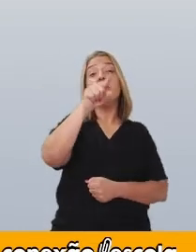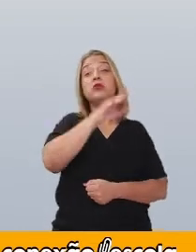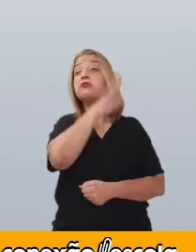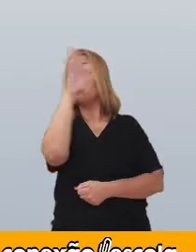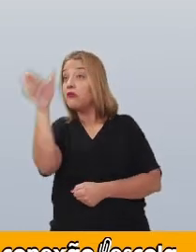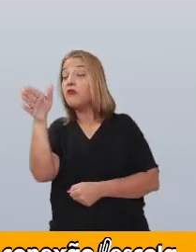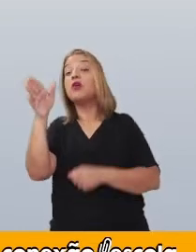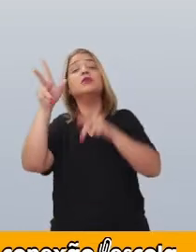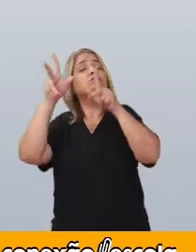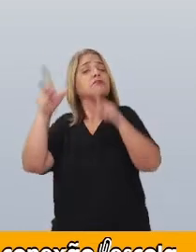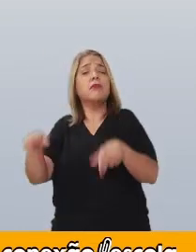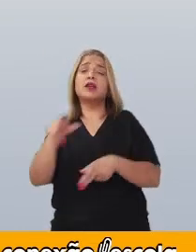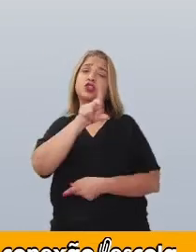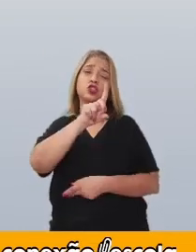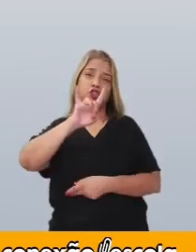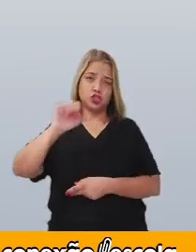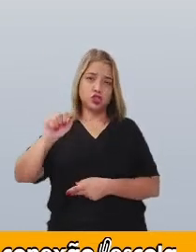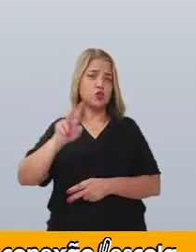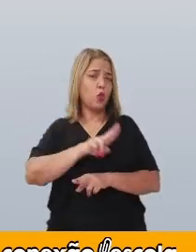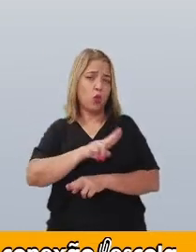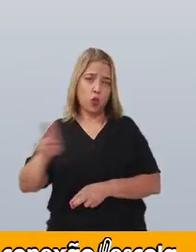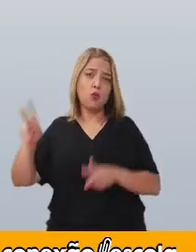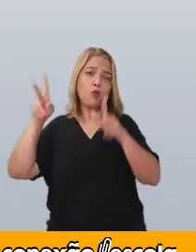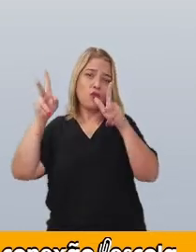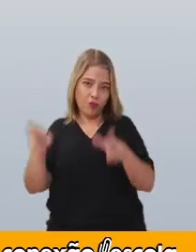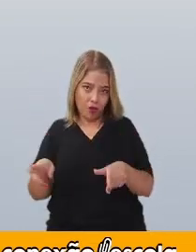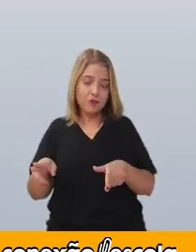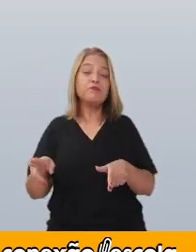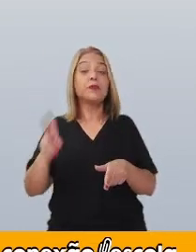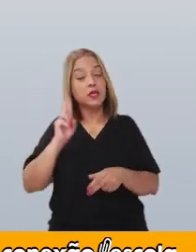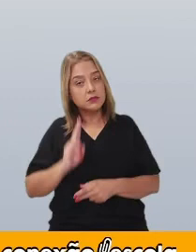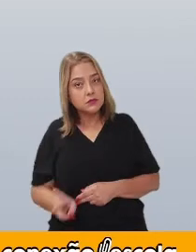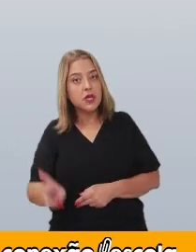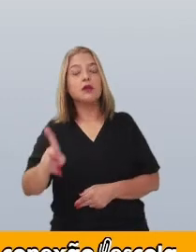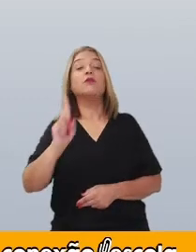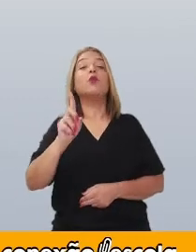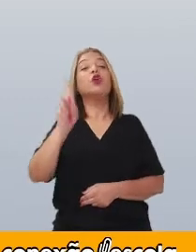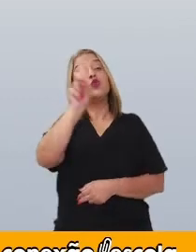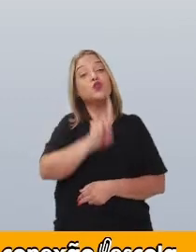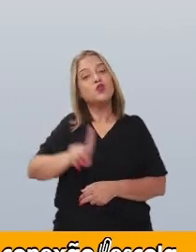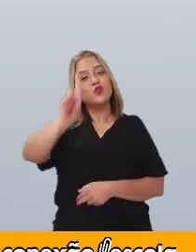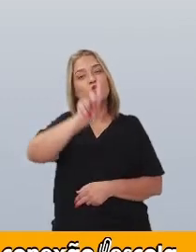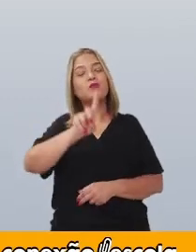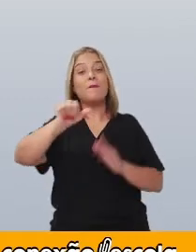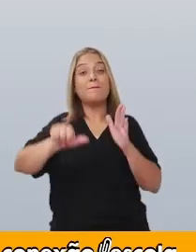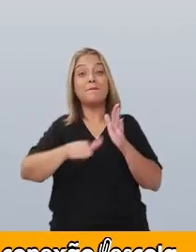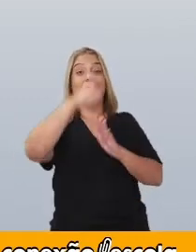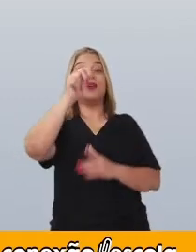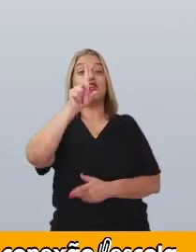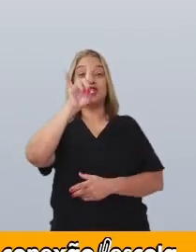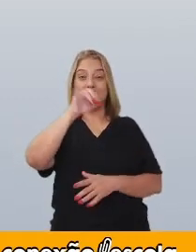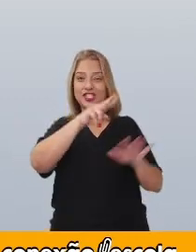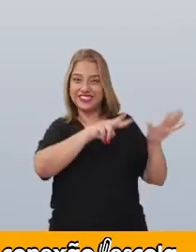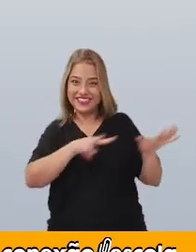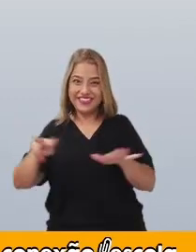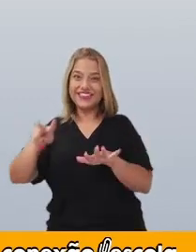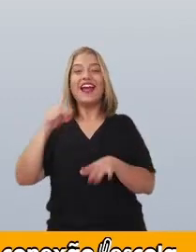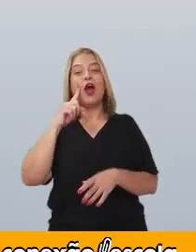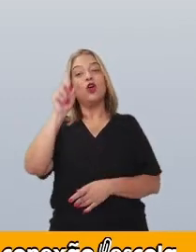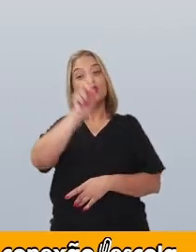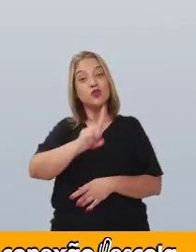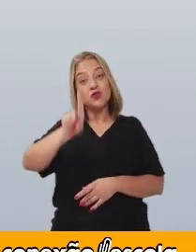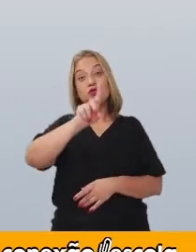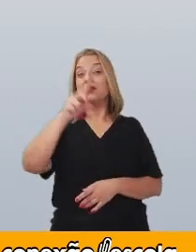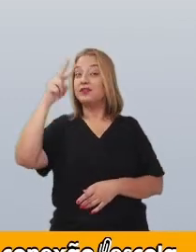dias são chamados desta forma. Começamos sempre no domingo. Domingo, segunda,